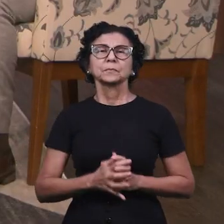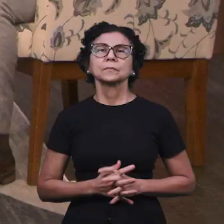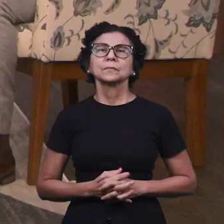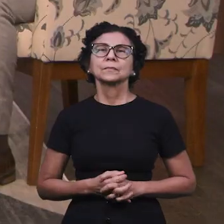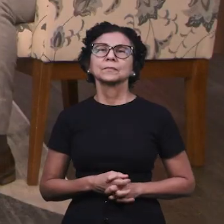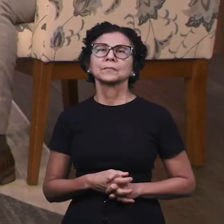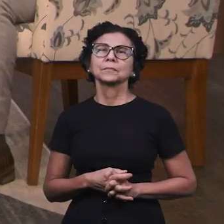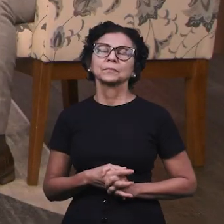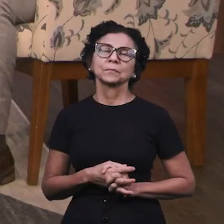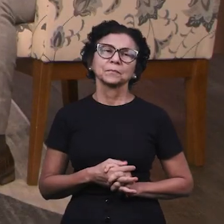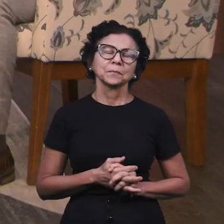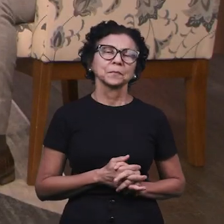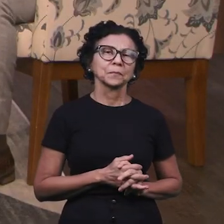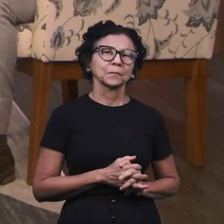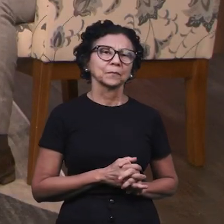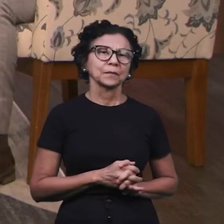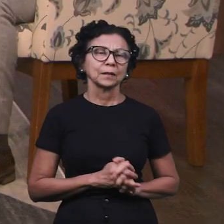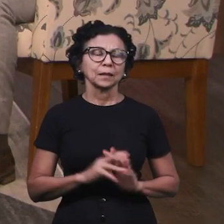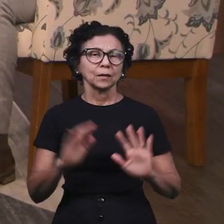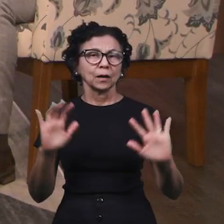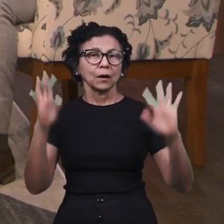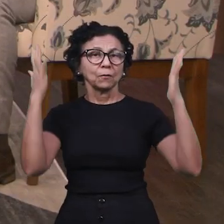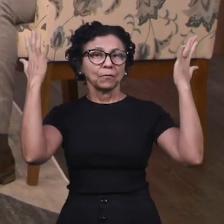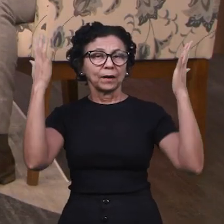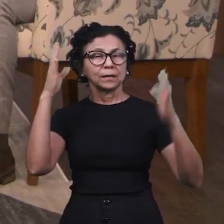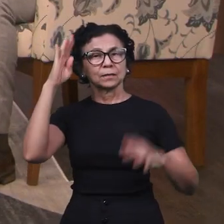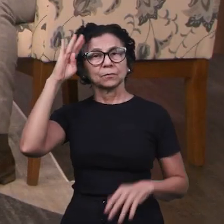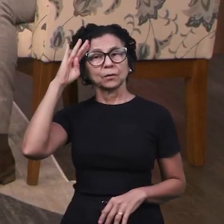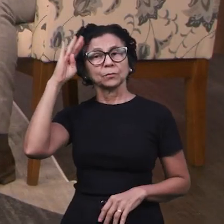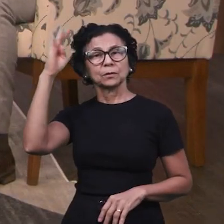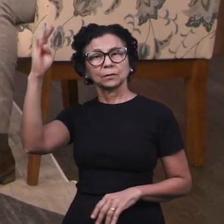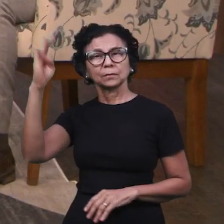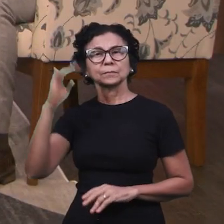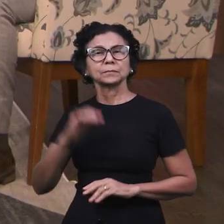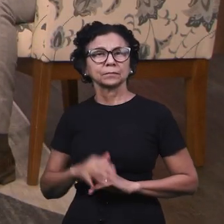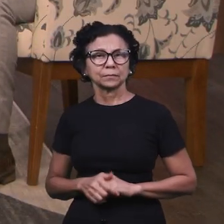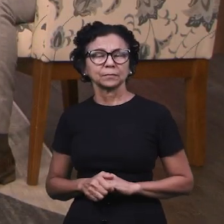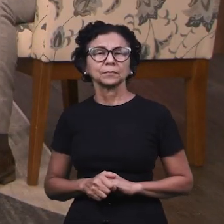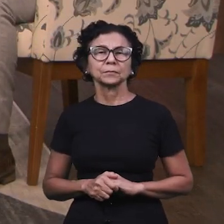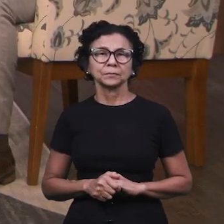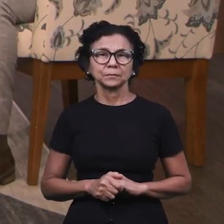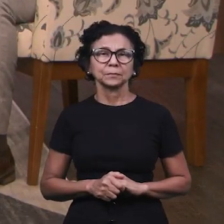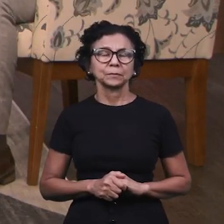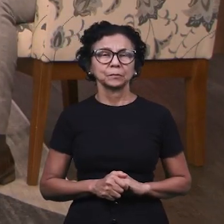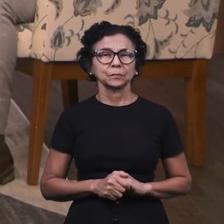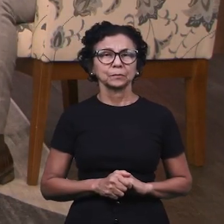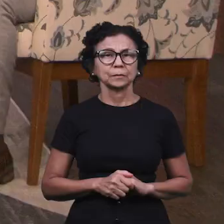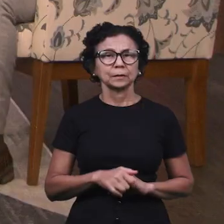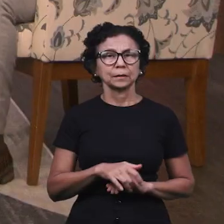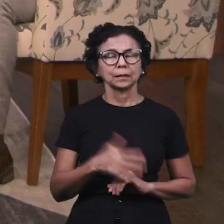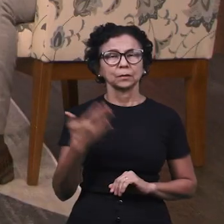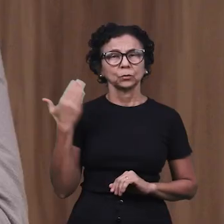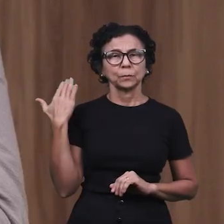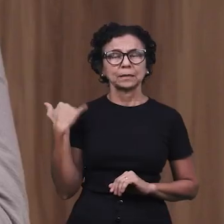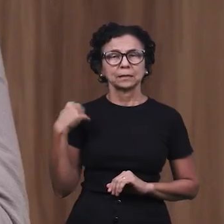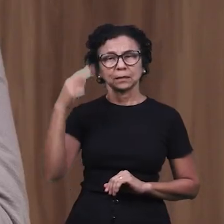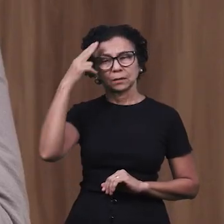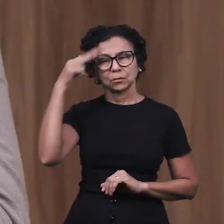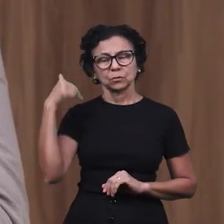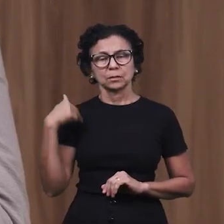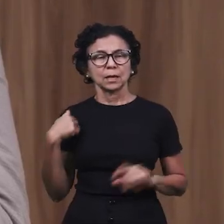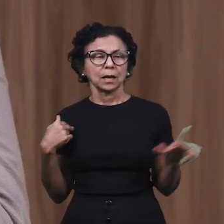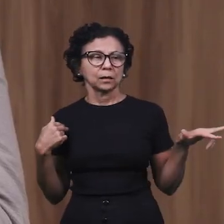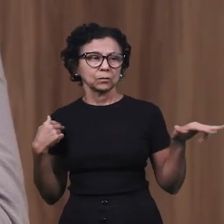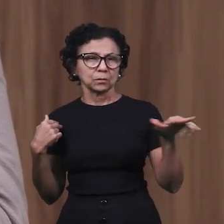que o banquete, a ceia ali, foi fundamental naquele momento, porque fez com que